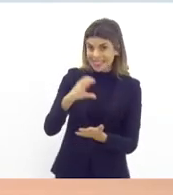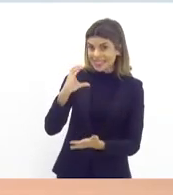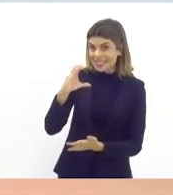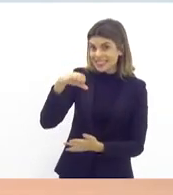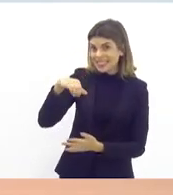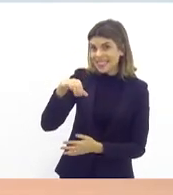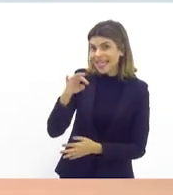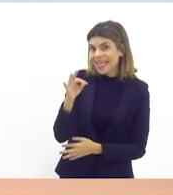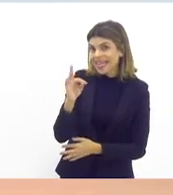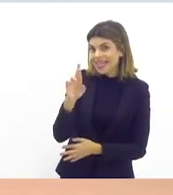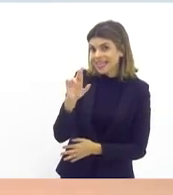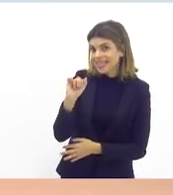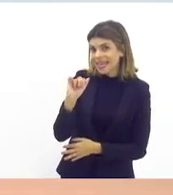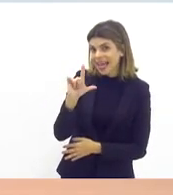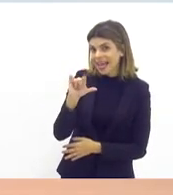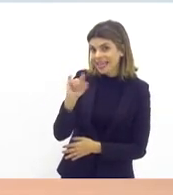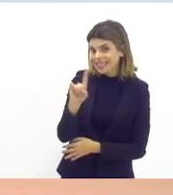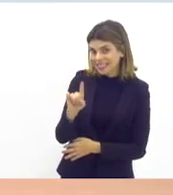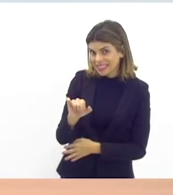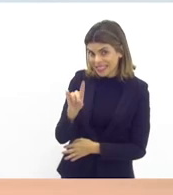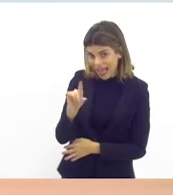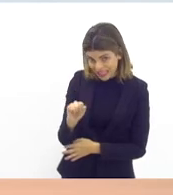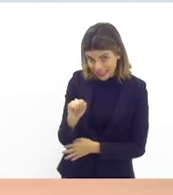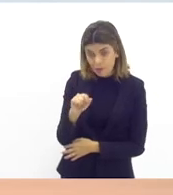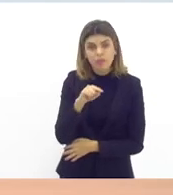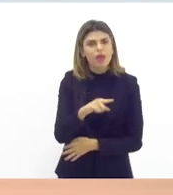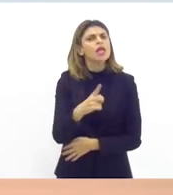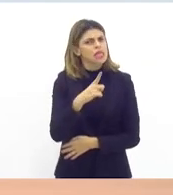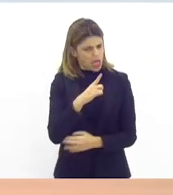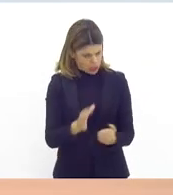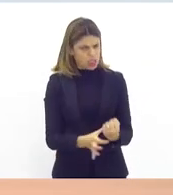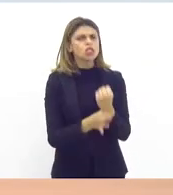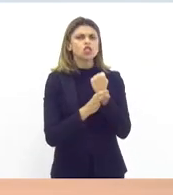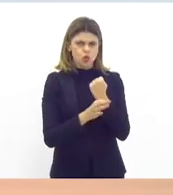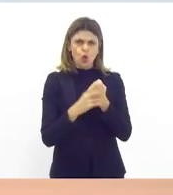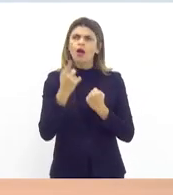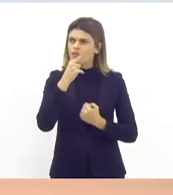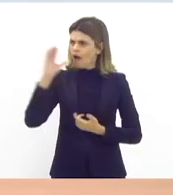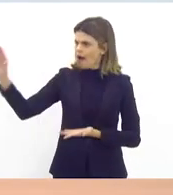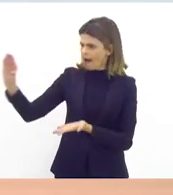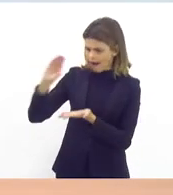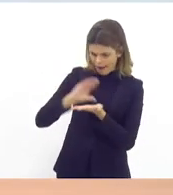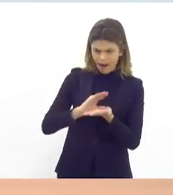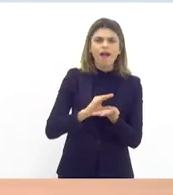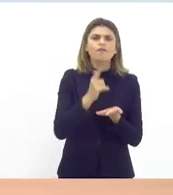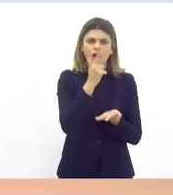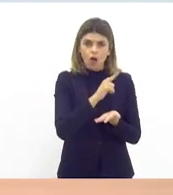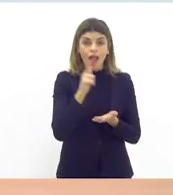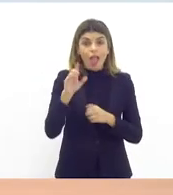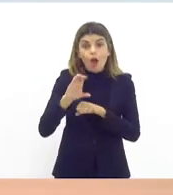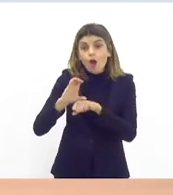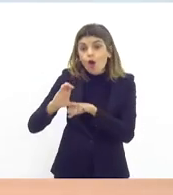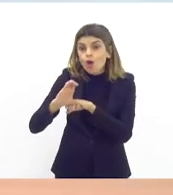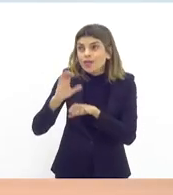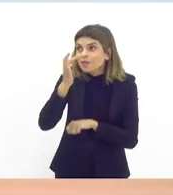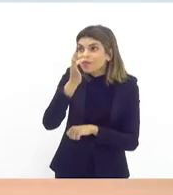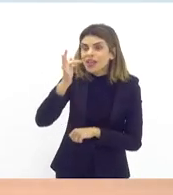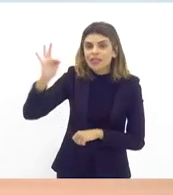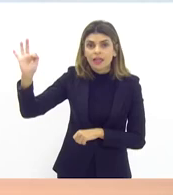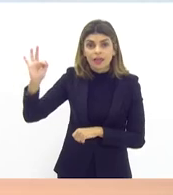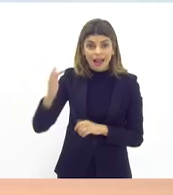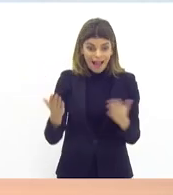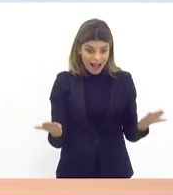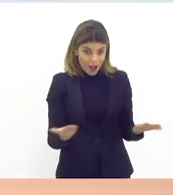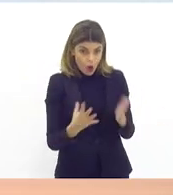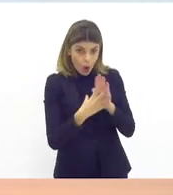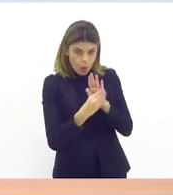um exportador acumula um saldo credor, ele tem segurança que ele vai receber, porque quem faz esse ressarcimento é o Conselho Federativo. No modelo em que